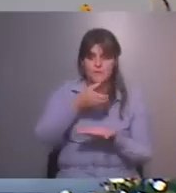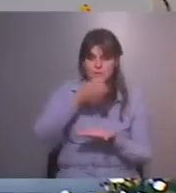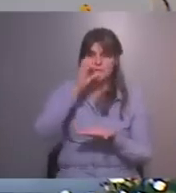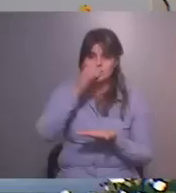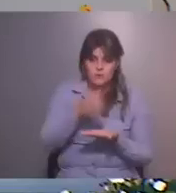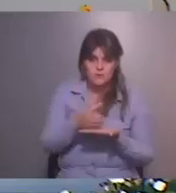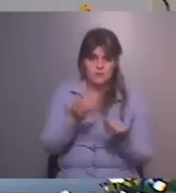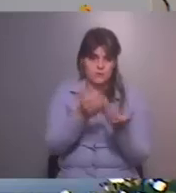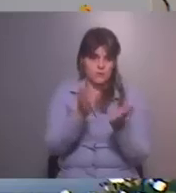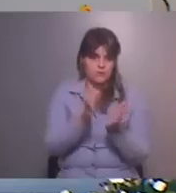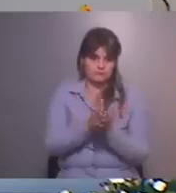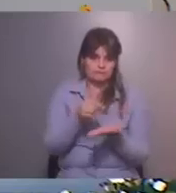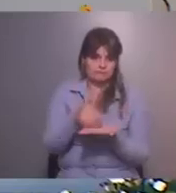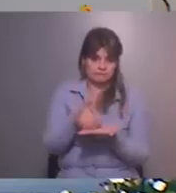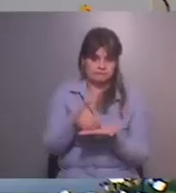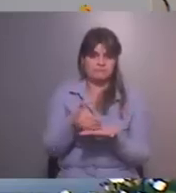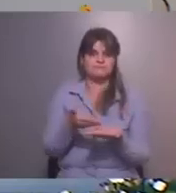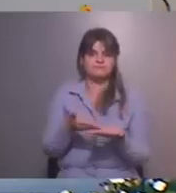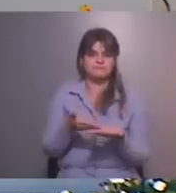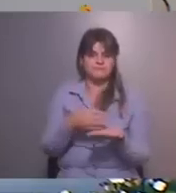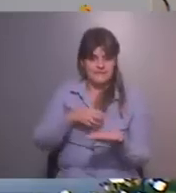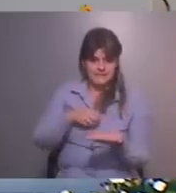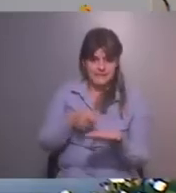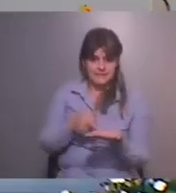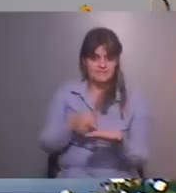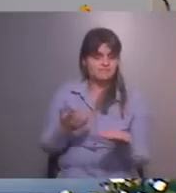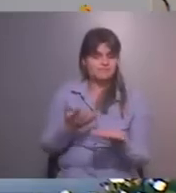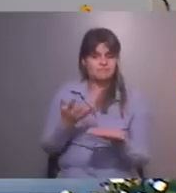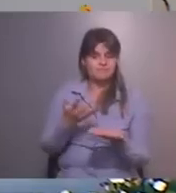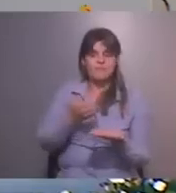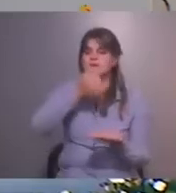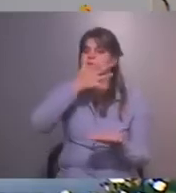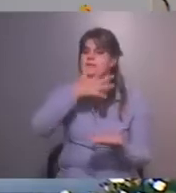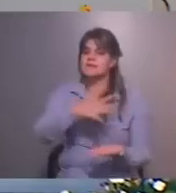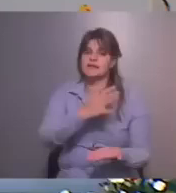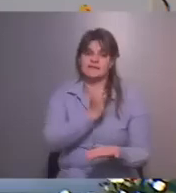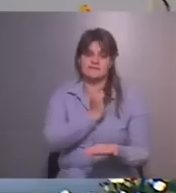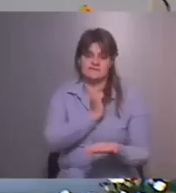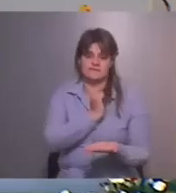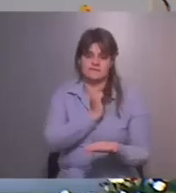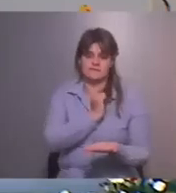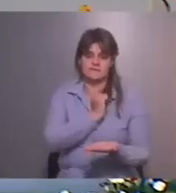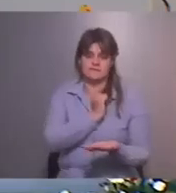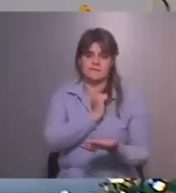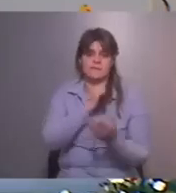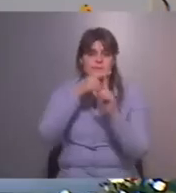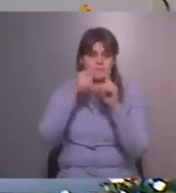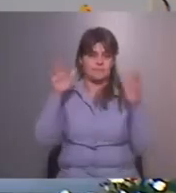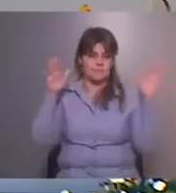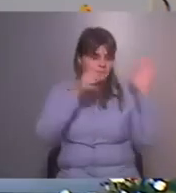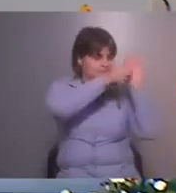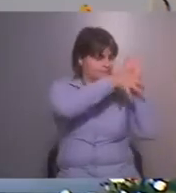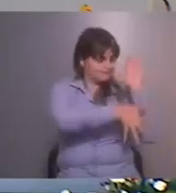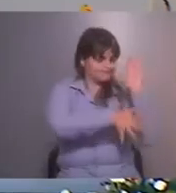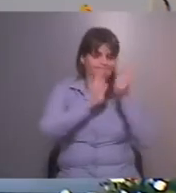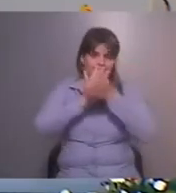tomai todos e bebei, este é o cálice do meu sangue, o sangue